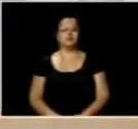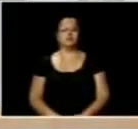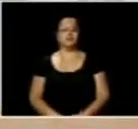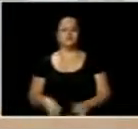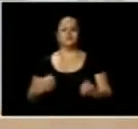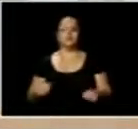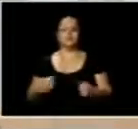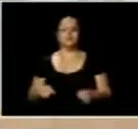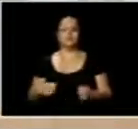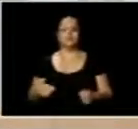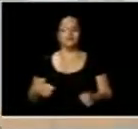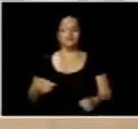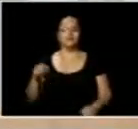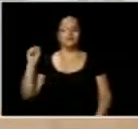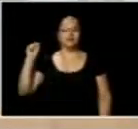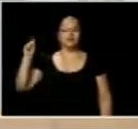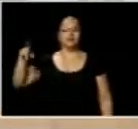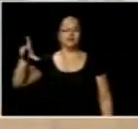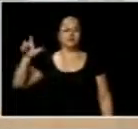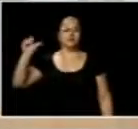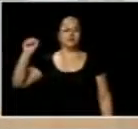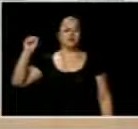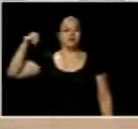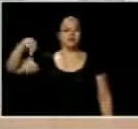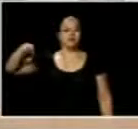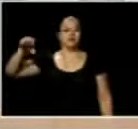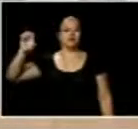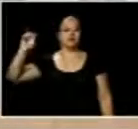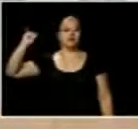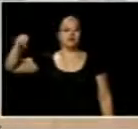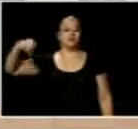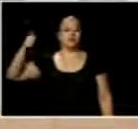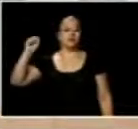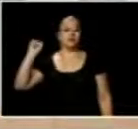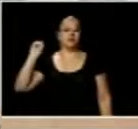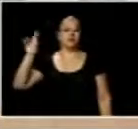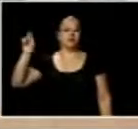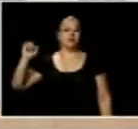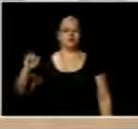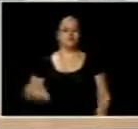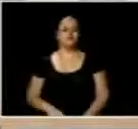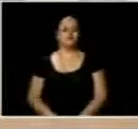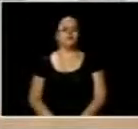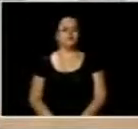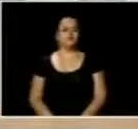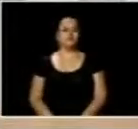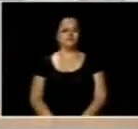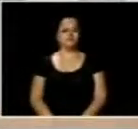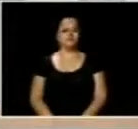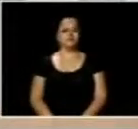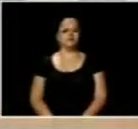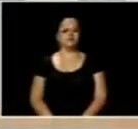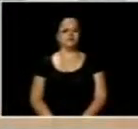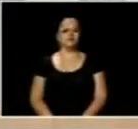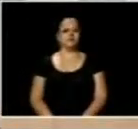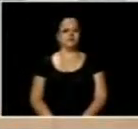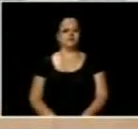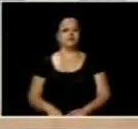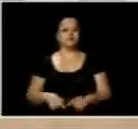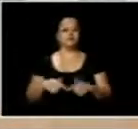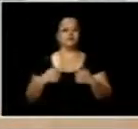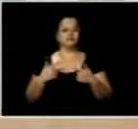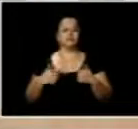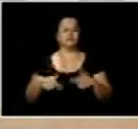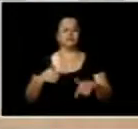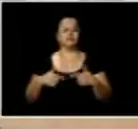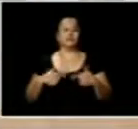amadurecendo para isso. Então, a gente precisa valorizar quem realmente trata de política pública de forma séria. E política